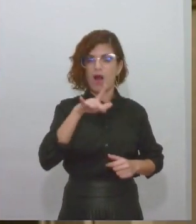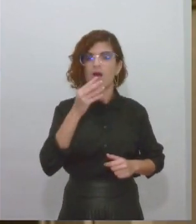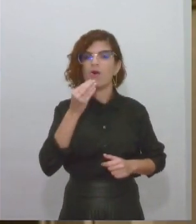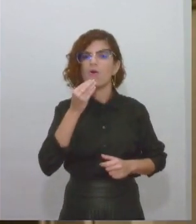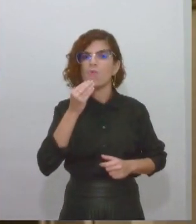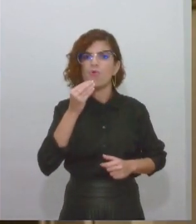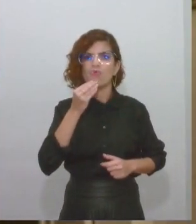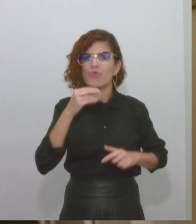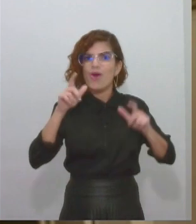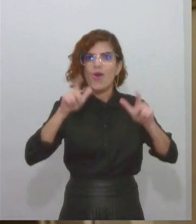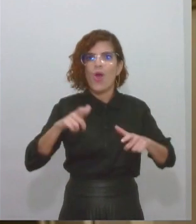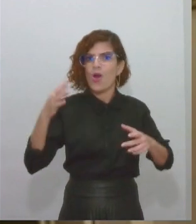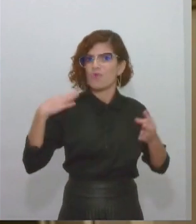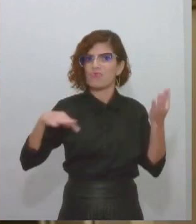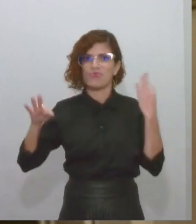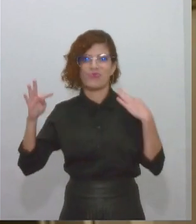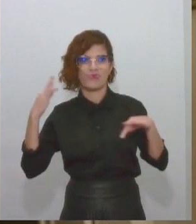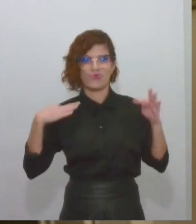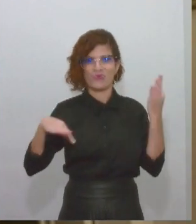né,